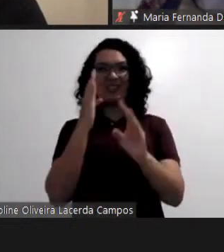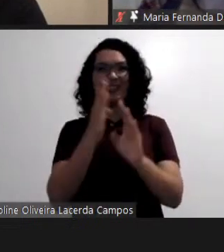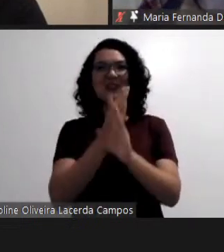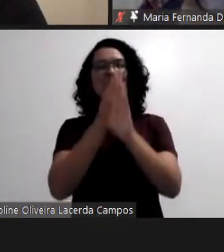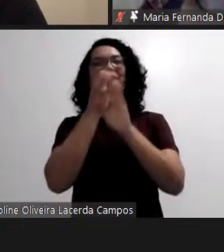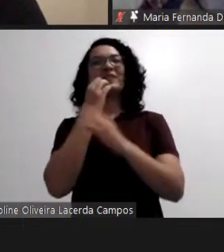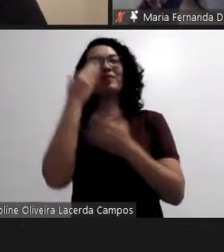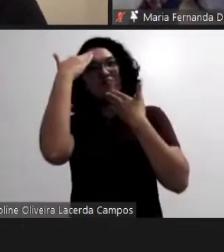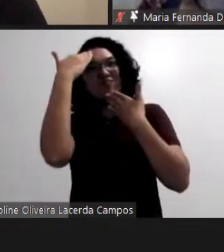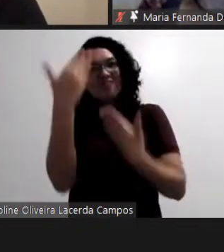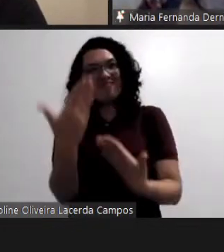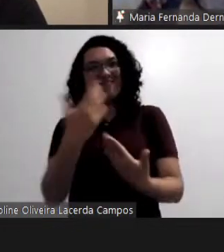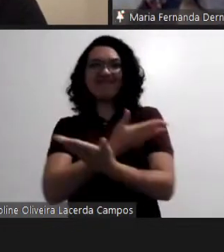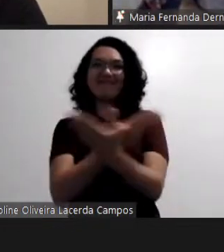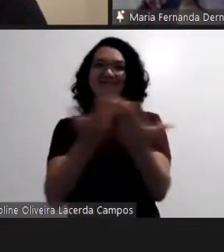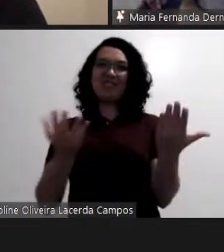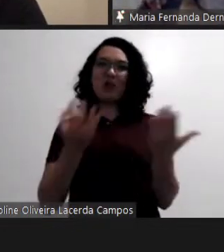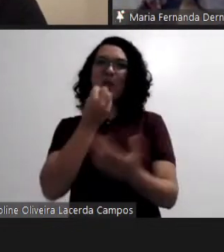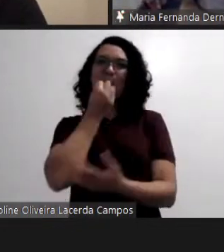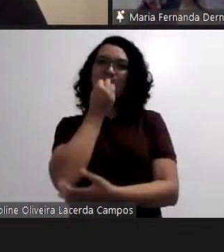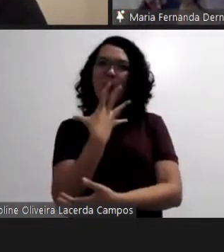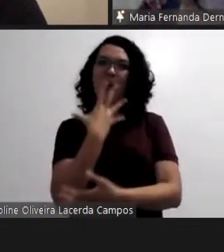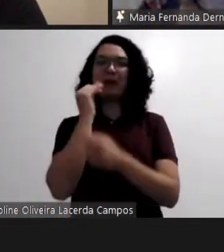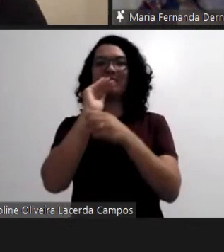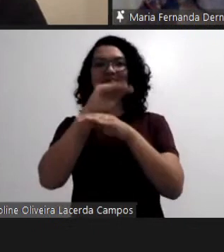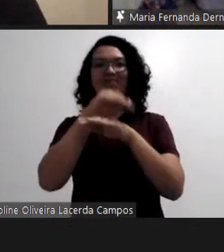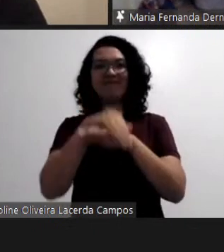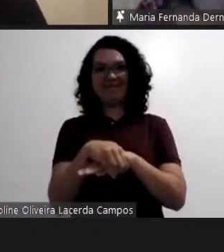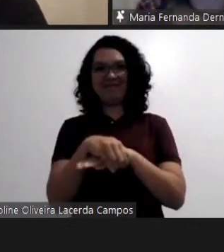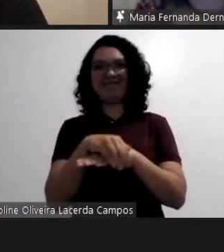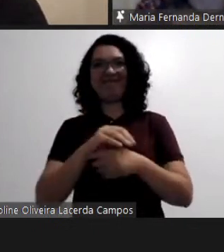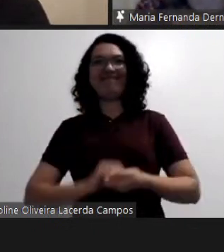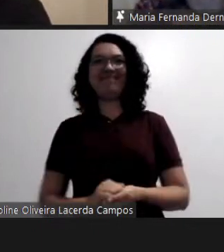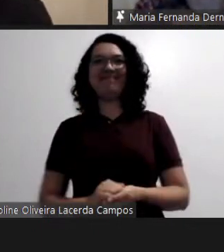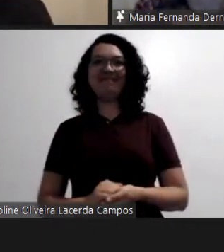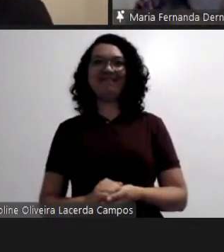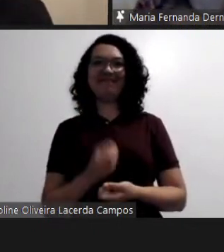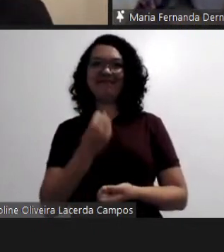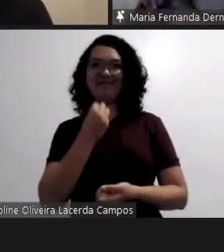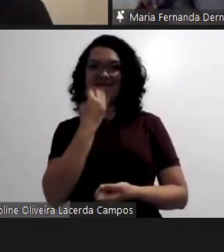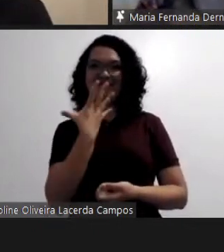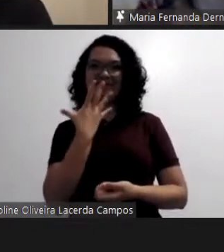todos e boa noite. Boa noite, tchau.